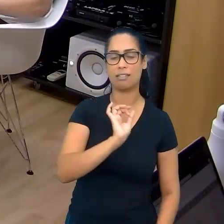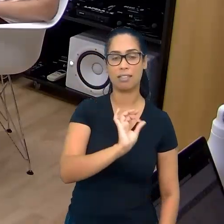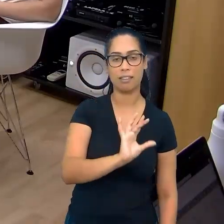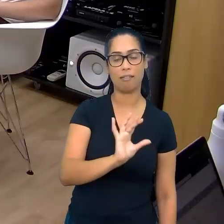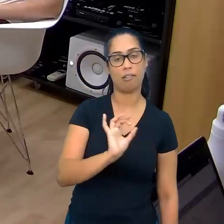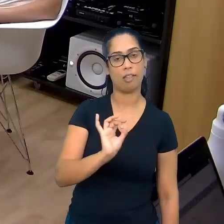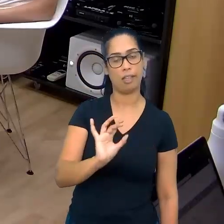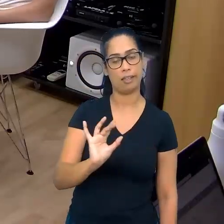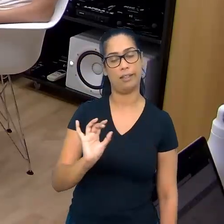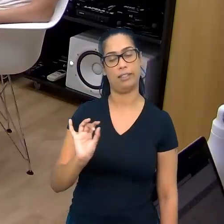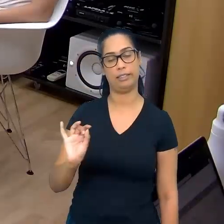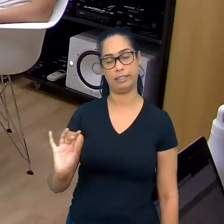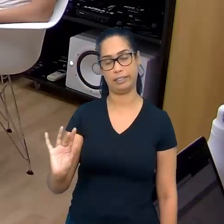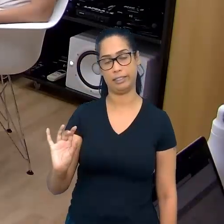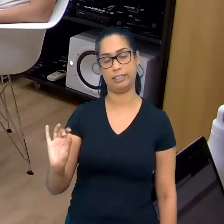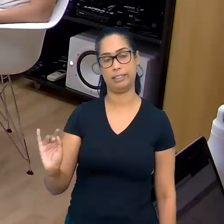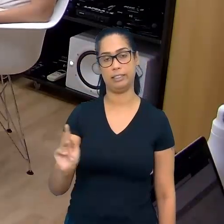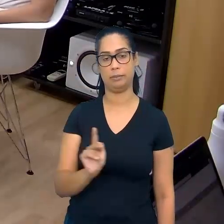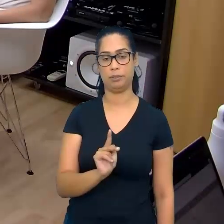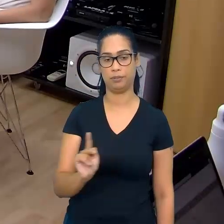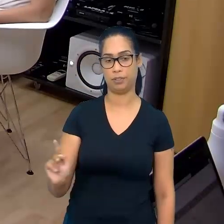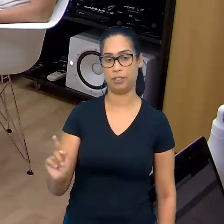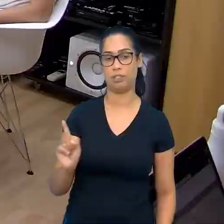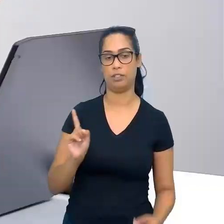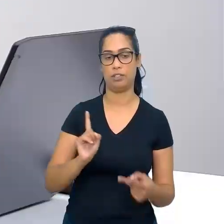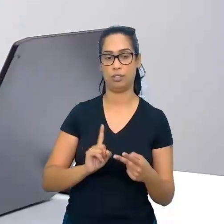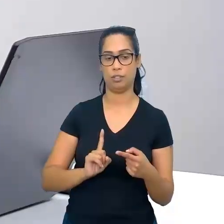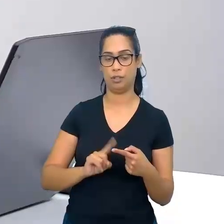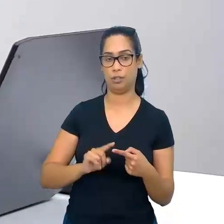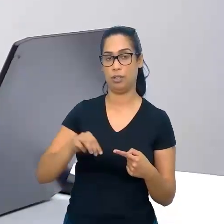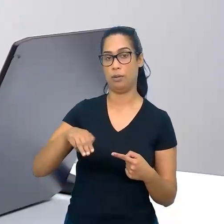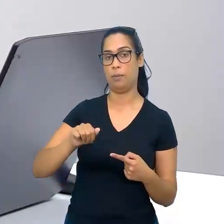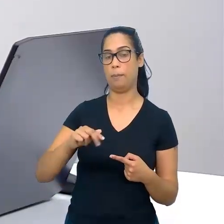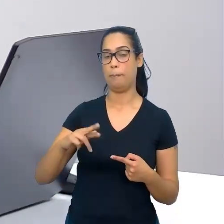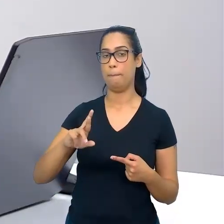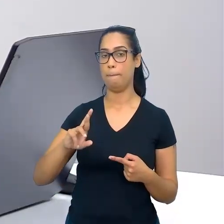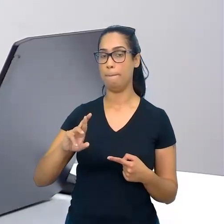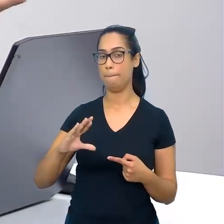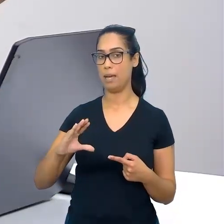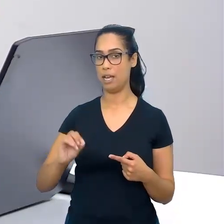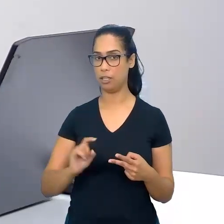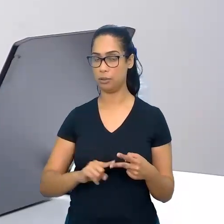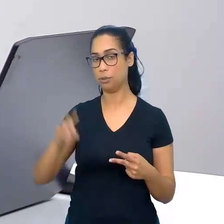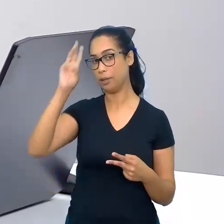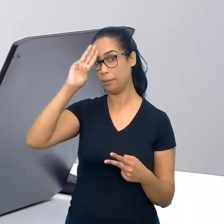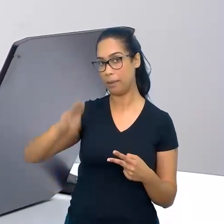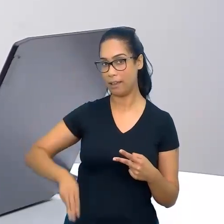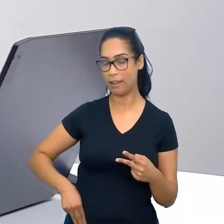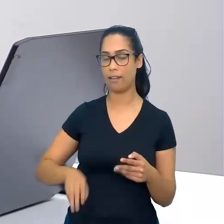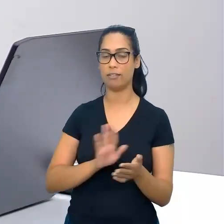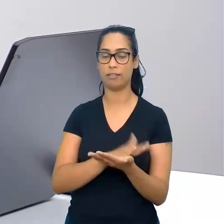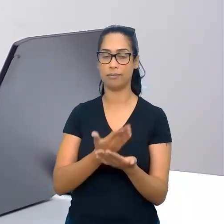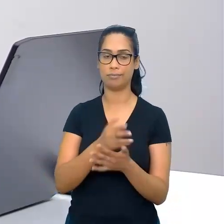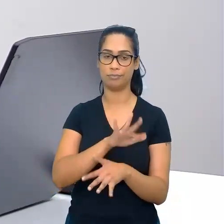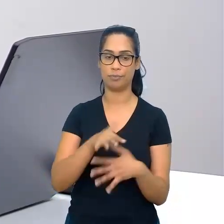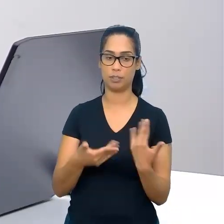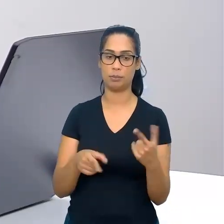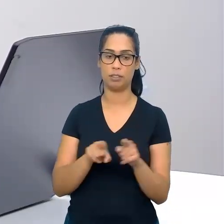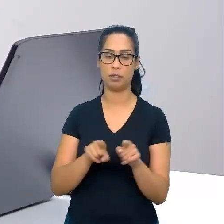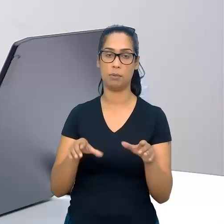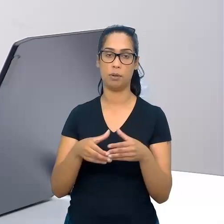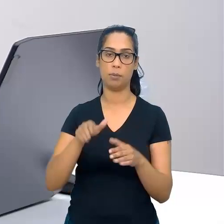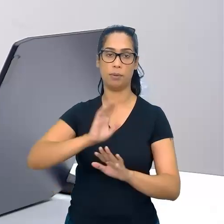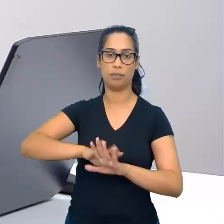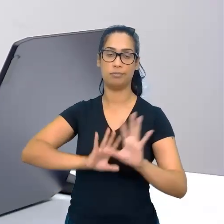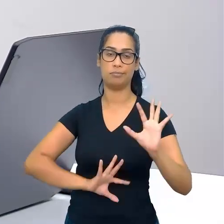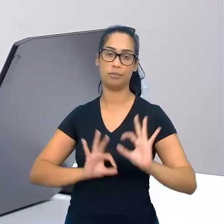os professores ao Marco e a Mayara nossas intérpretes de libras exatamente a equipe de produção que nos acompanha